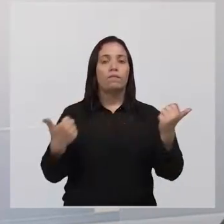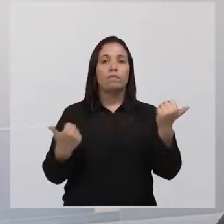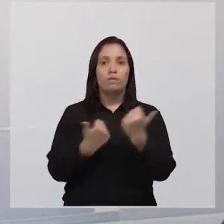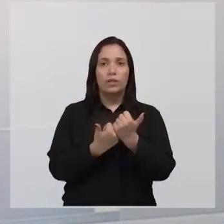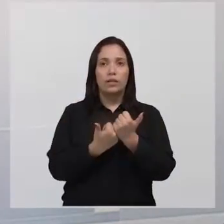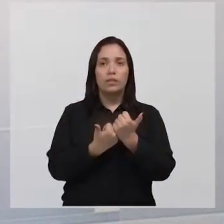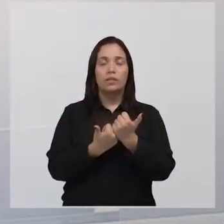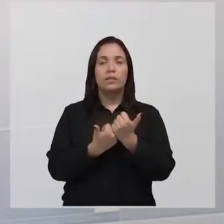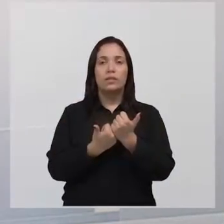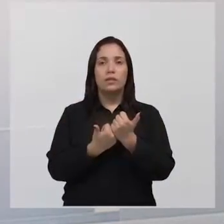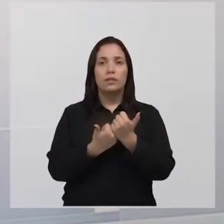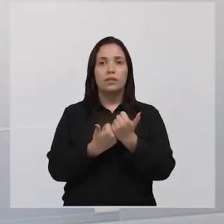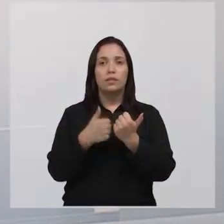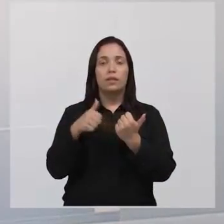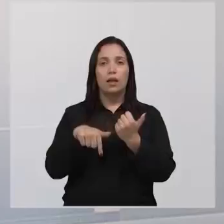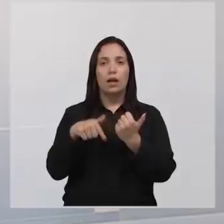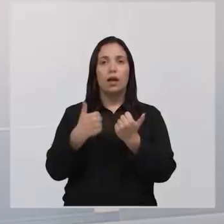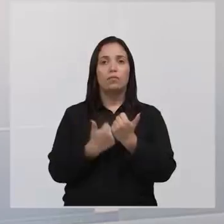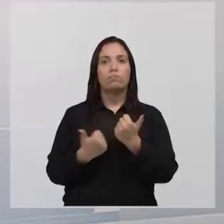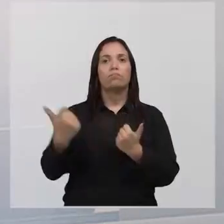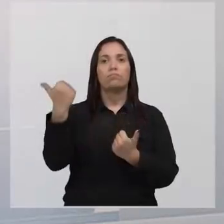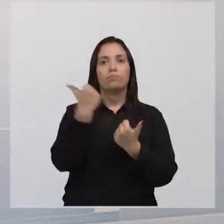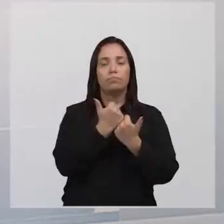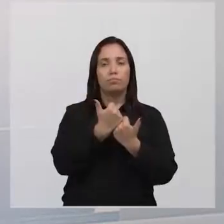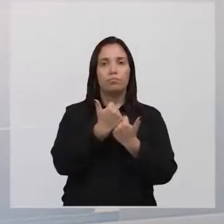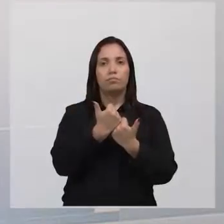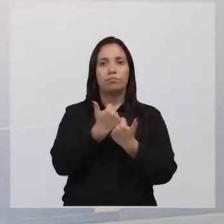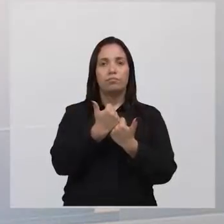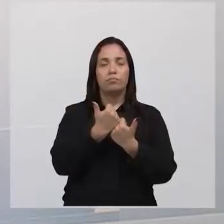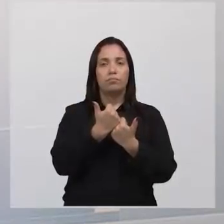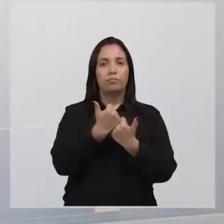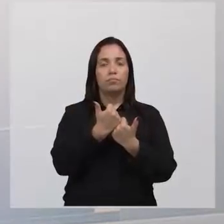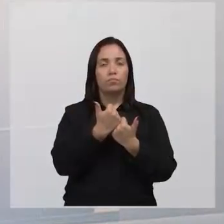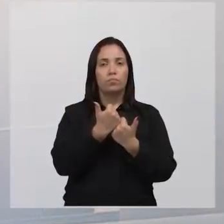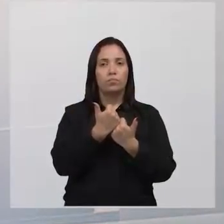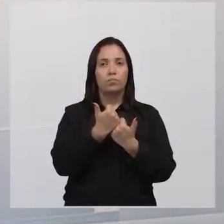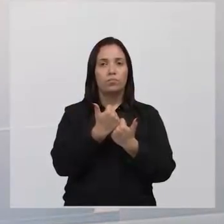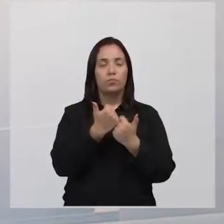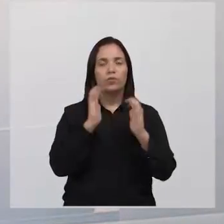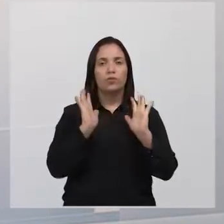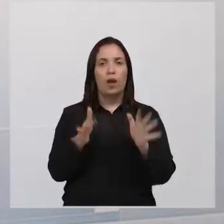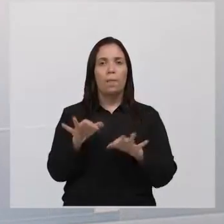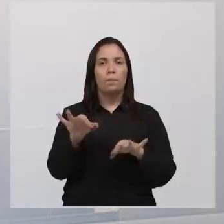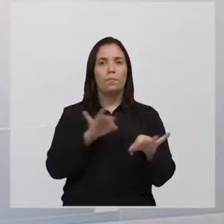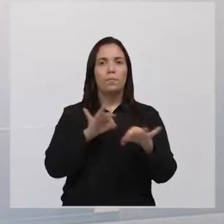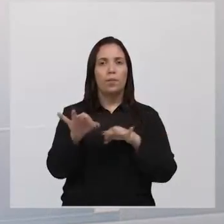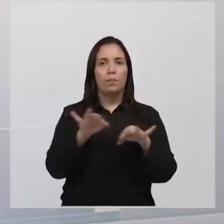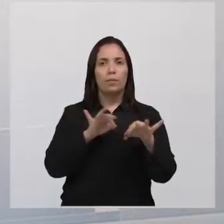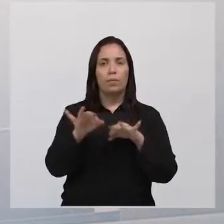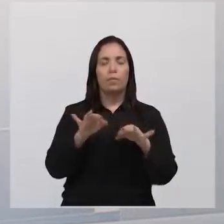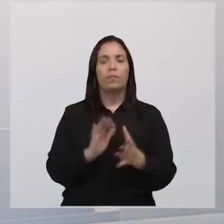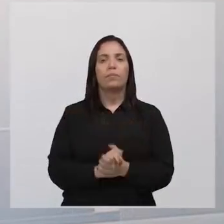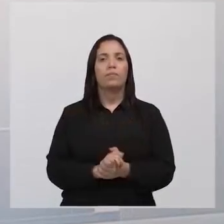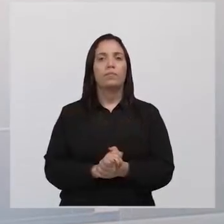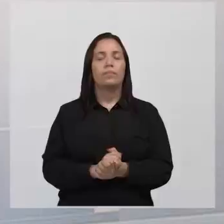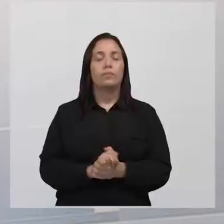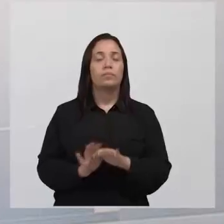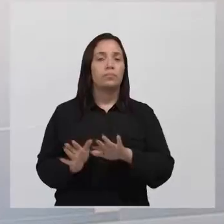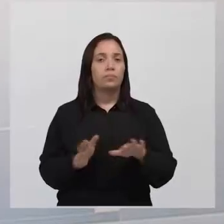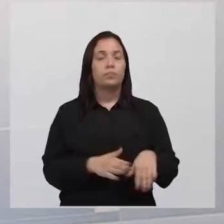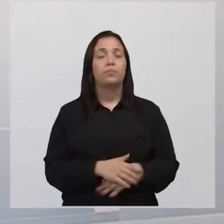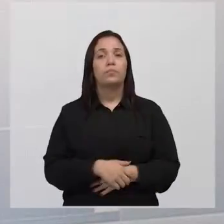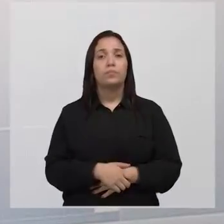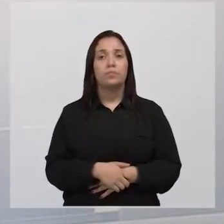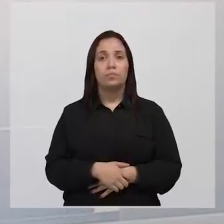provavelmente será o candidato substituto. Isso aí eu acho que já é questão já Isso é definida. pré-partido, ponta virada. Ponta virada. O outro